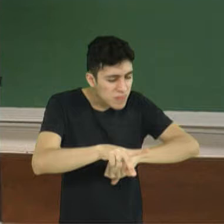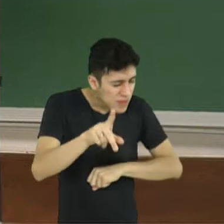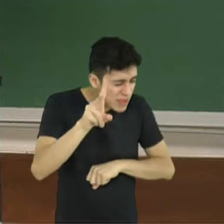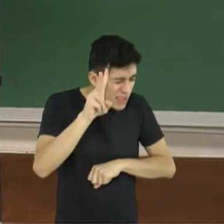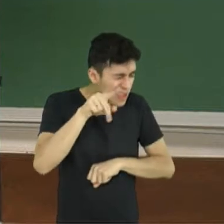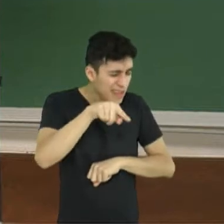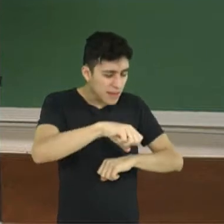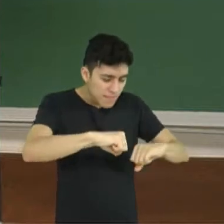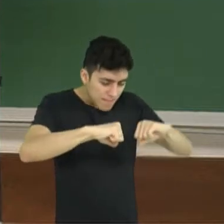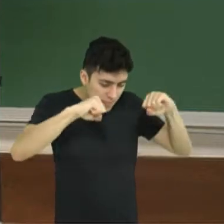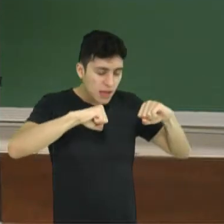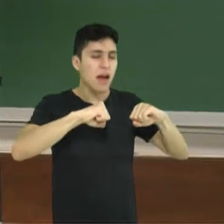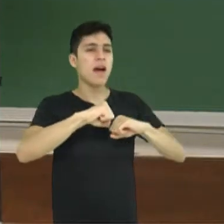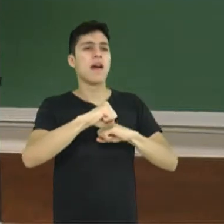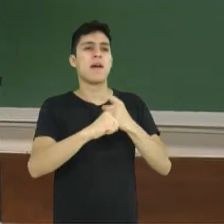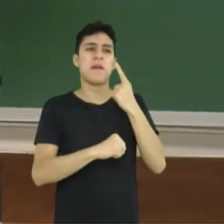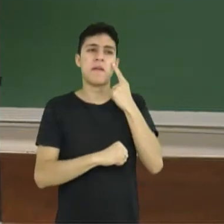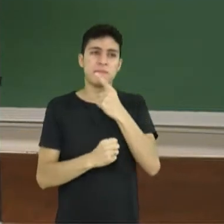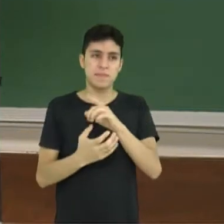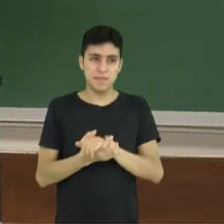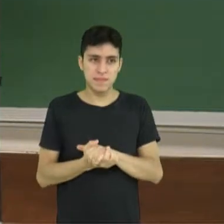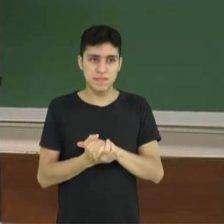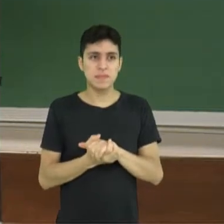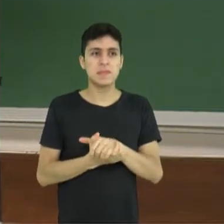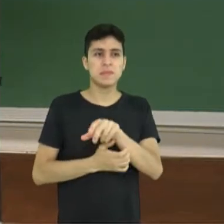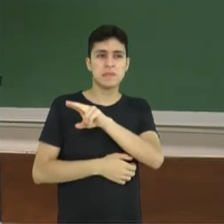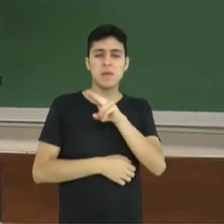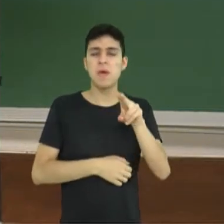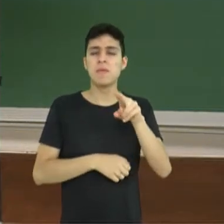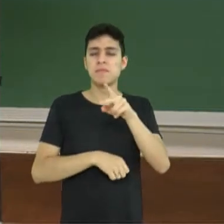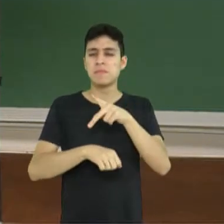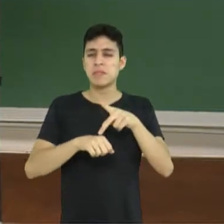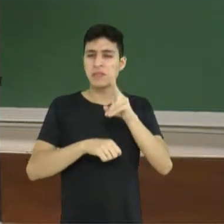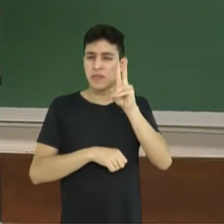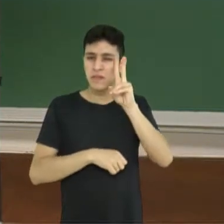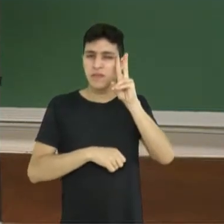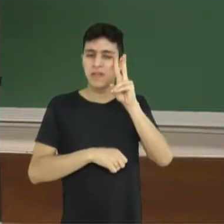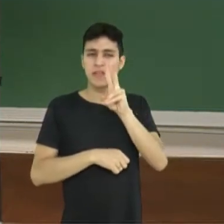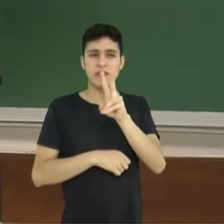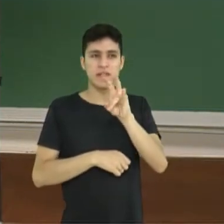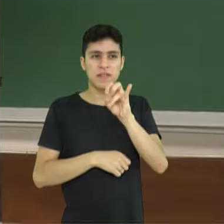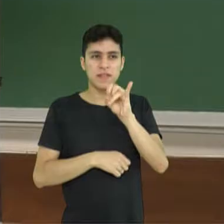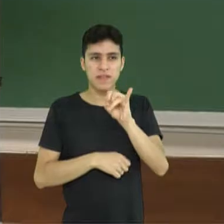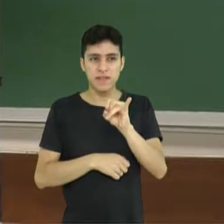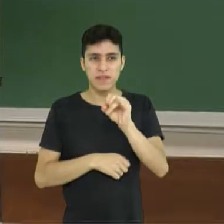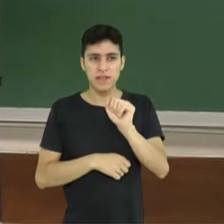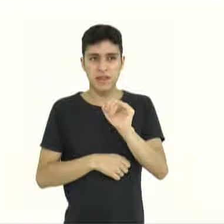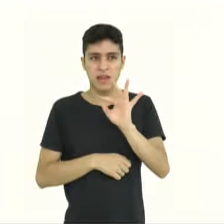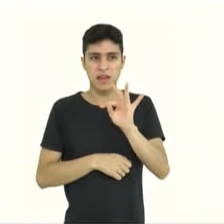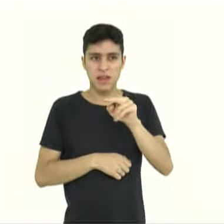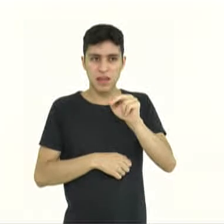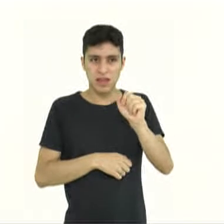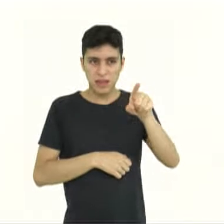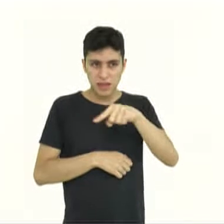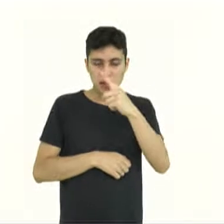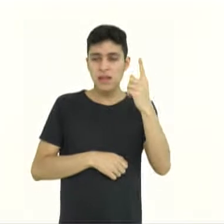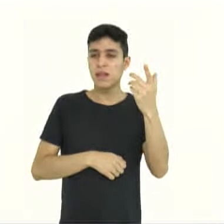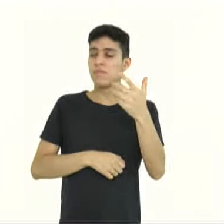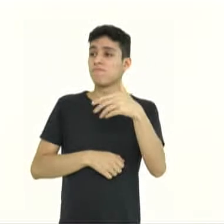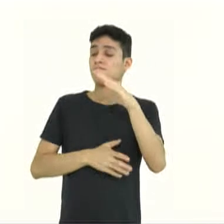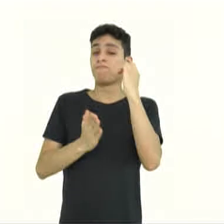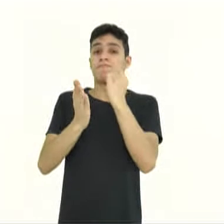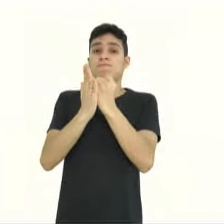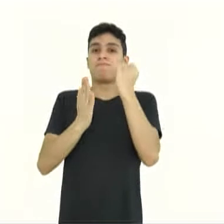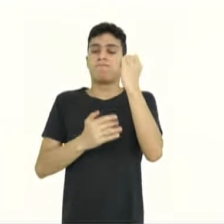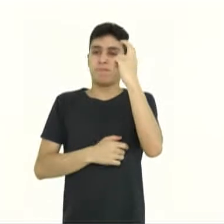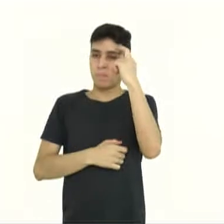Water, né? Que no Vietnã, que é o teatro dos bonecos na água. Olha que legal, né? Então um dos espetáculos mais emblemáticos